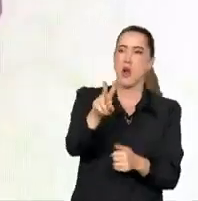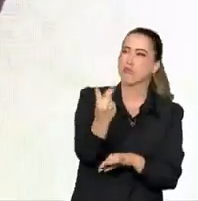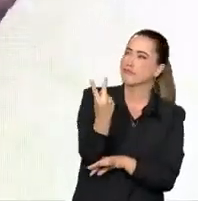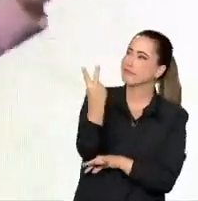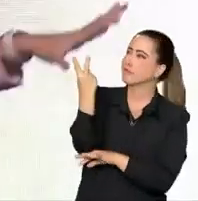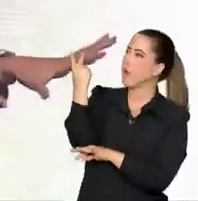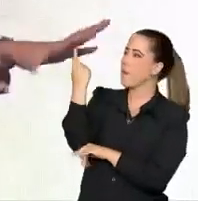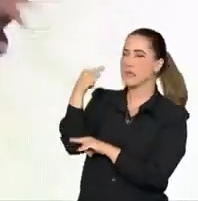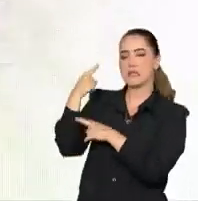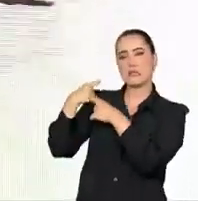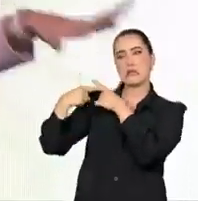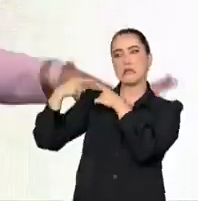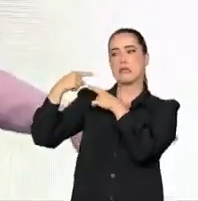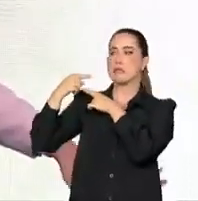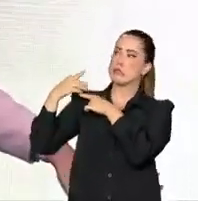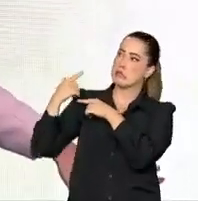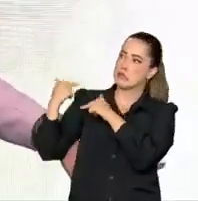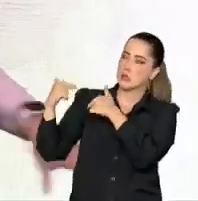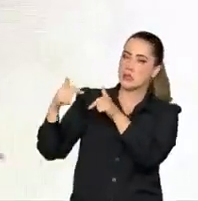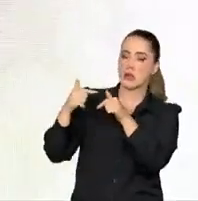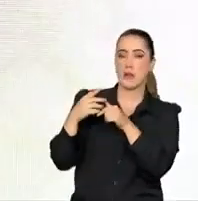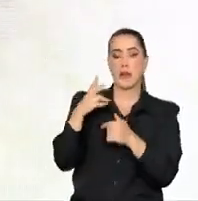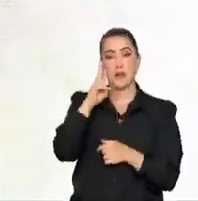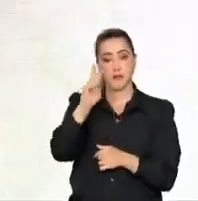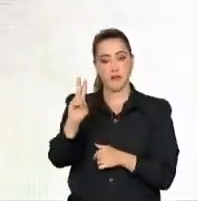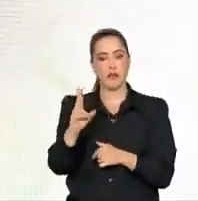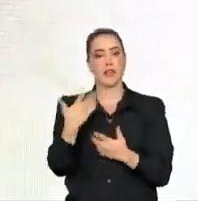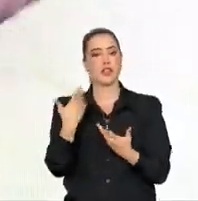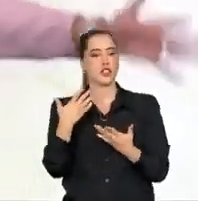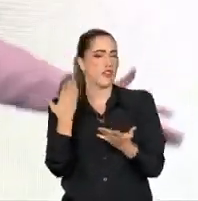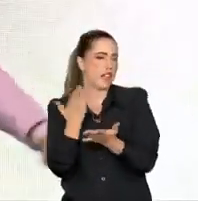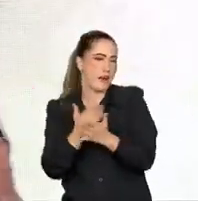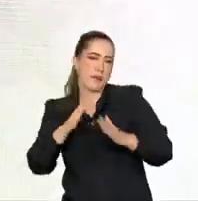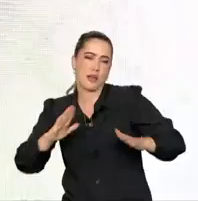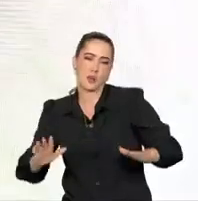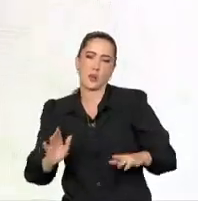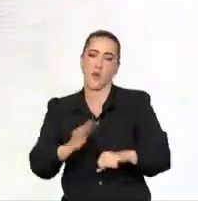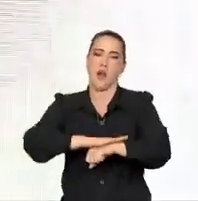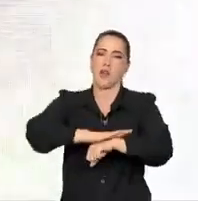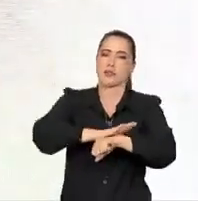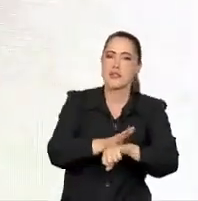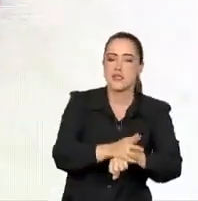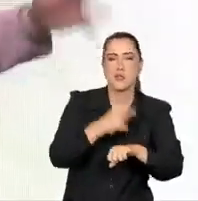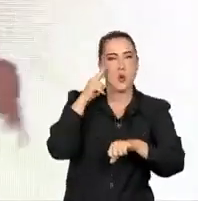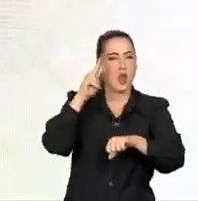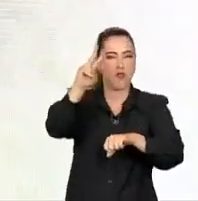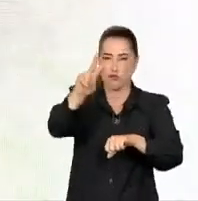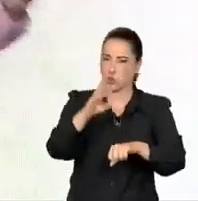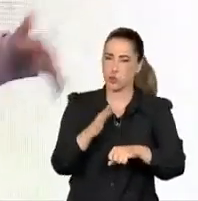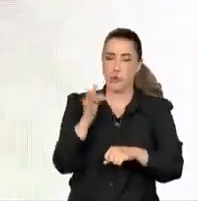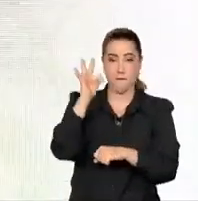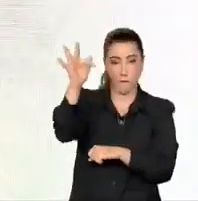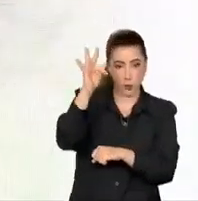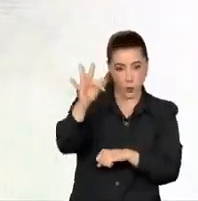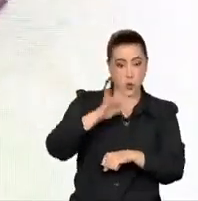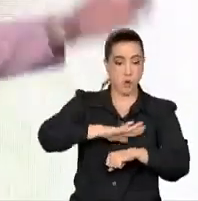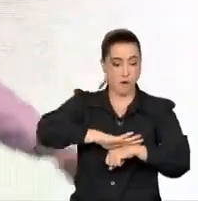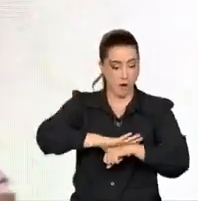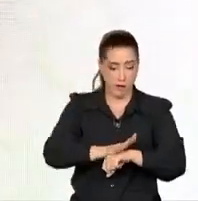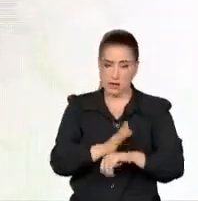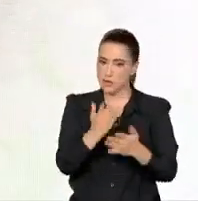também pensar essas ações como exceção. Que a gente já vai ter combatido o racismo, que as crianças negras e brancas terão